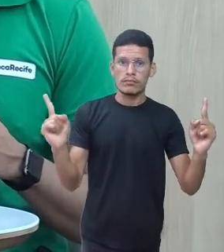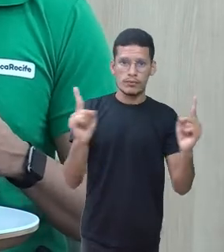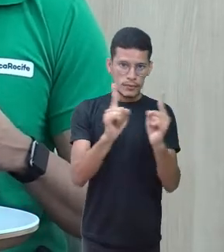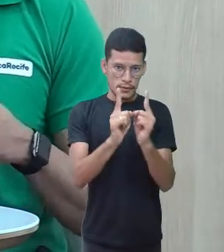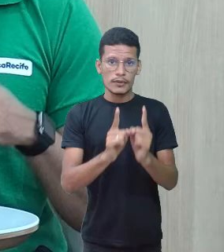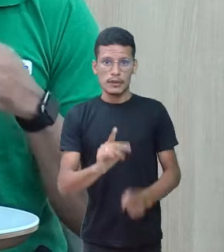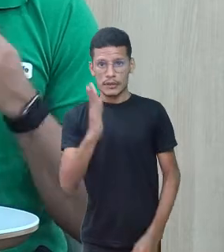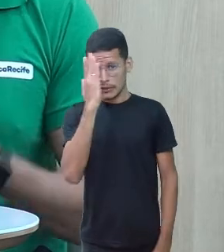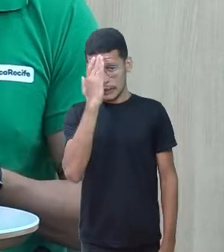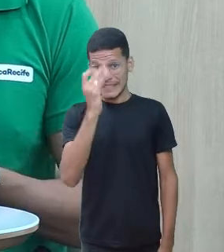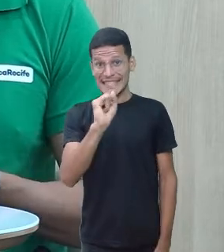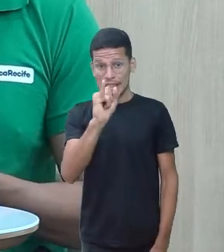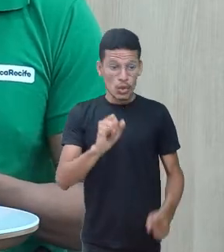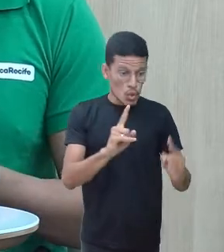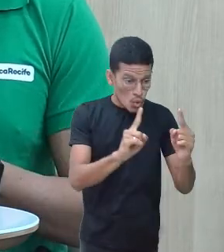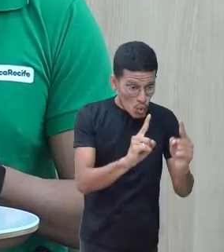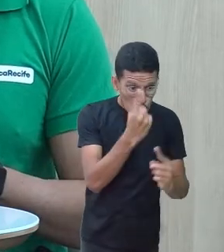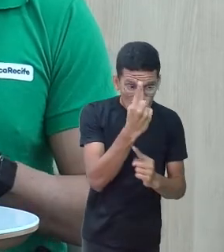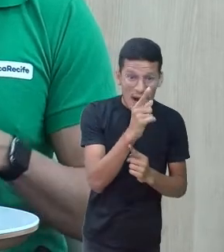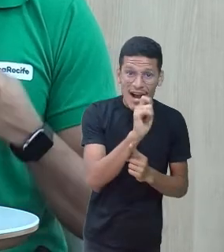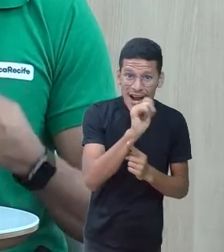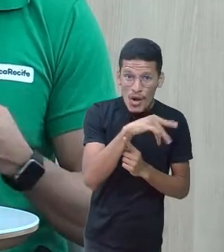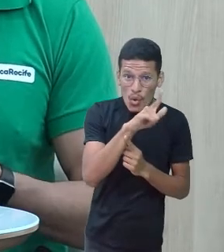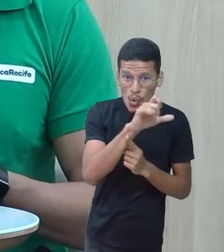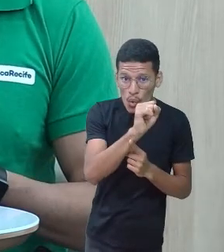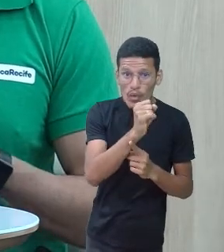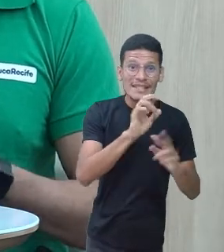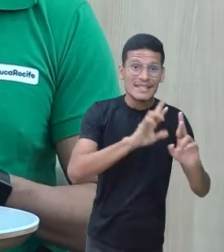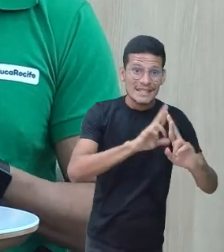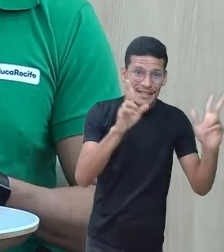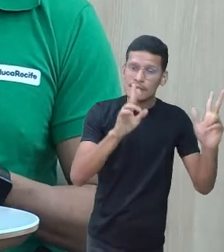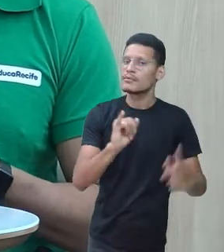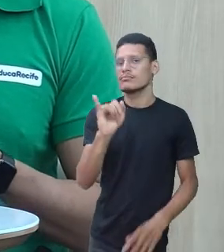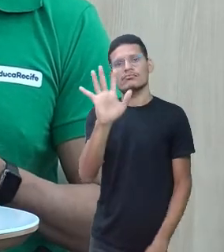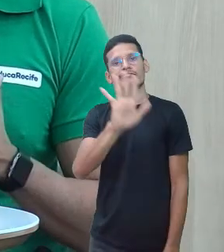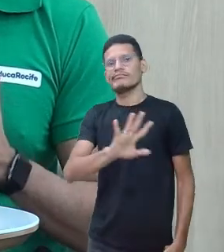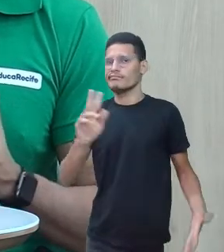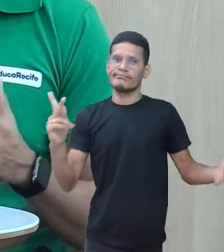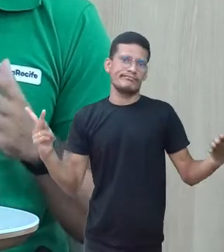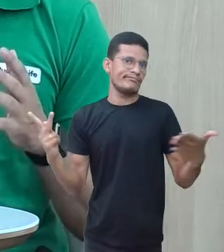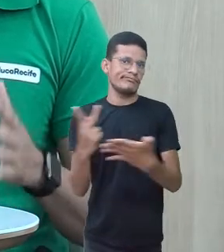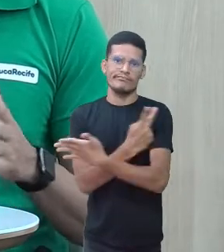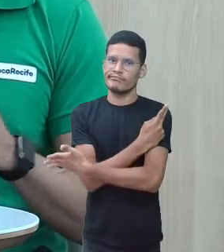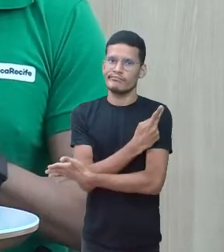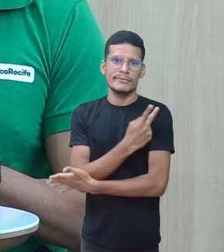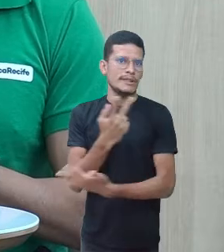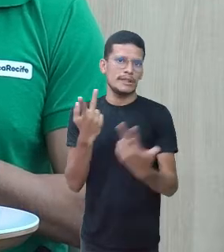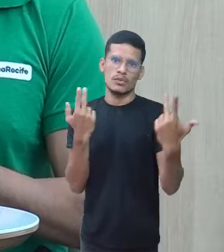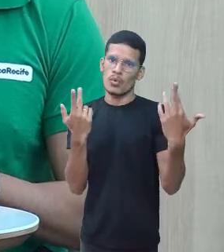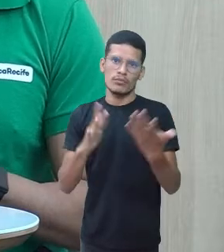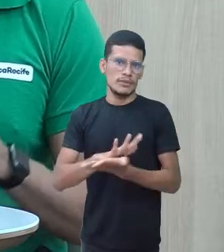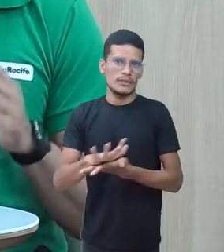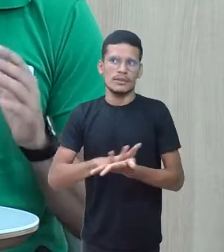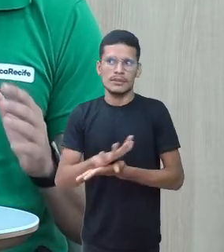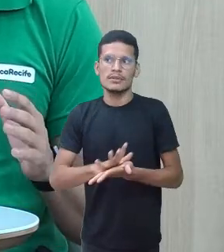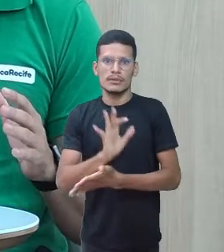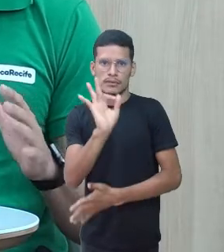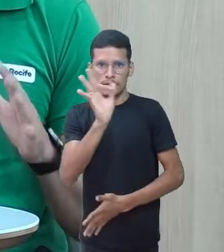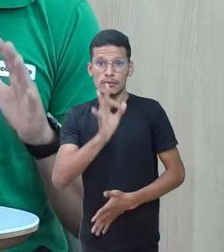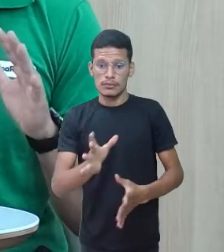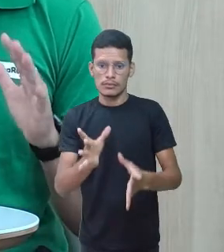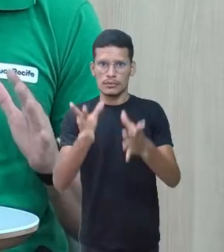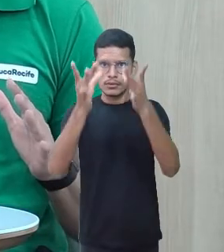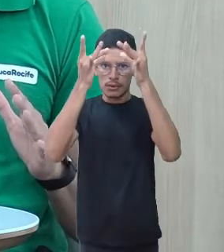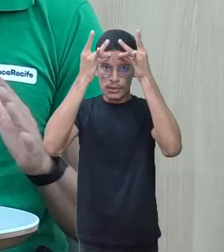Se tiver apenas um ângulo, tá, diferente, essa figura ela já não é semelhante, certo? Então grave isso